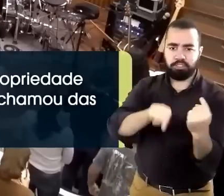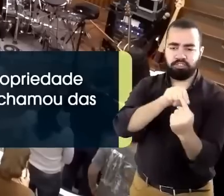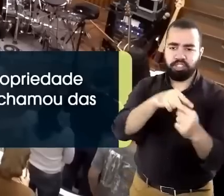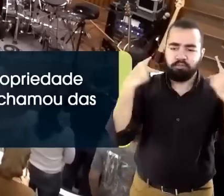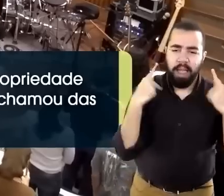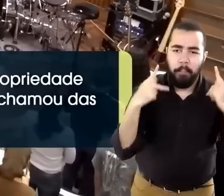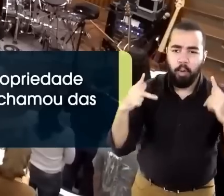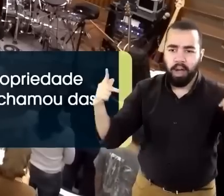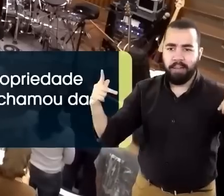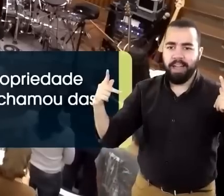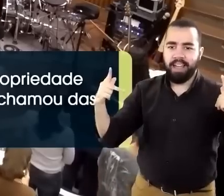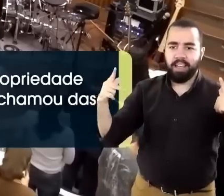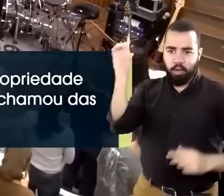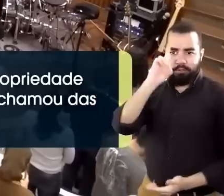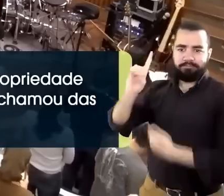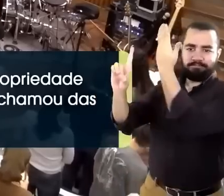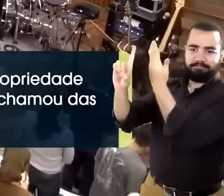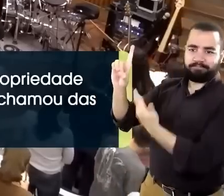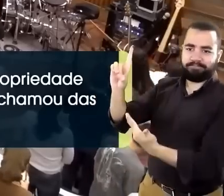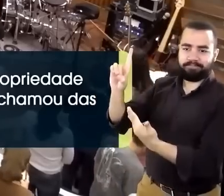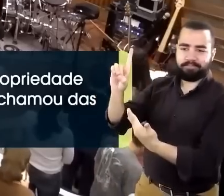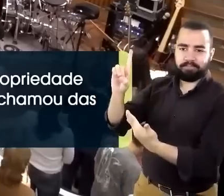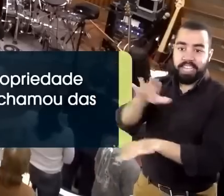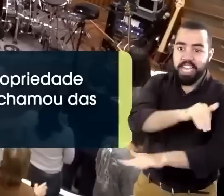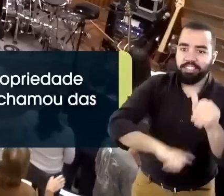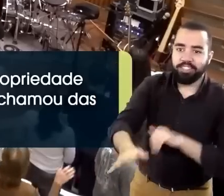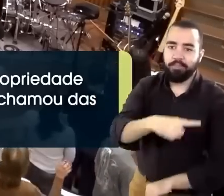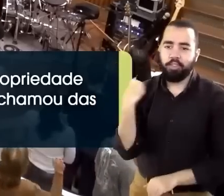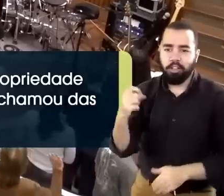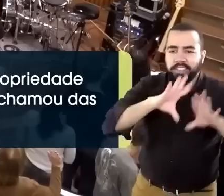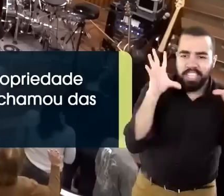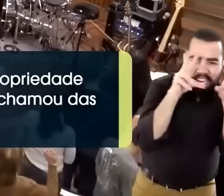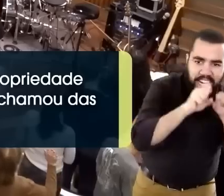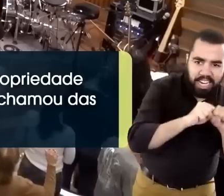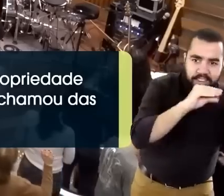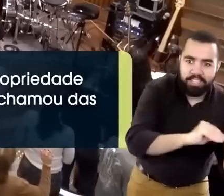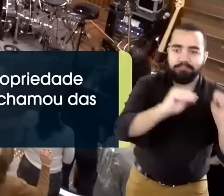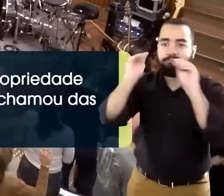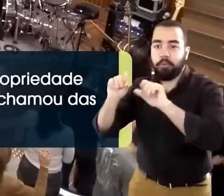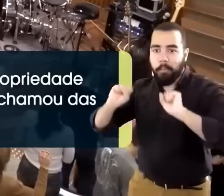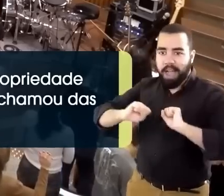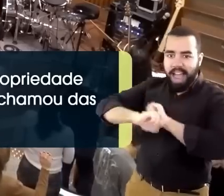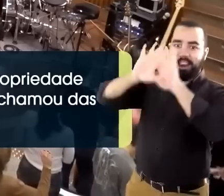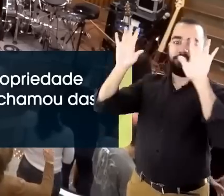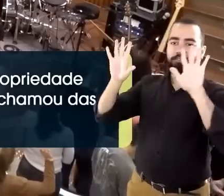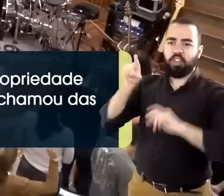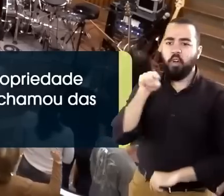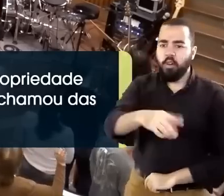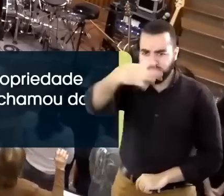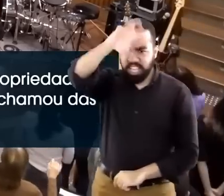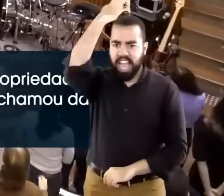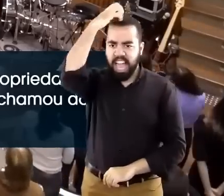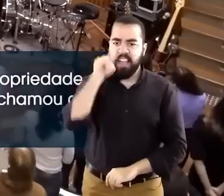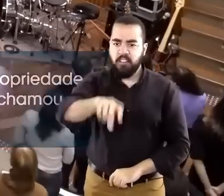as virtudes daquele que nos chamou das trevas para a sua maravilhosa luz. Você é rei, você